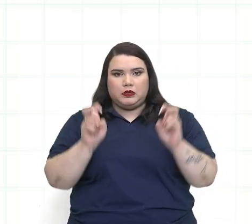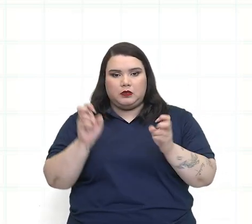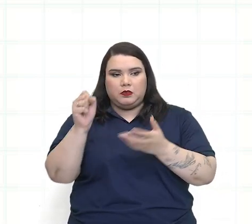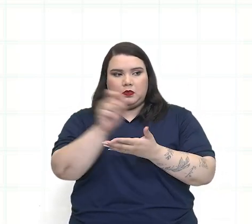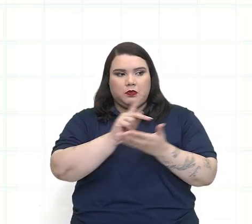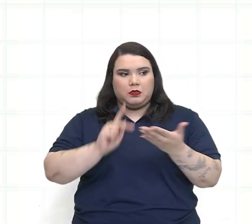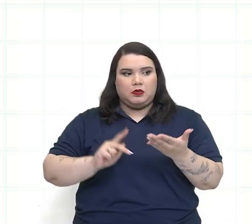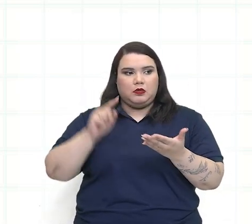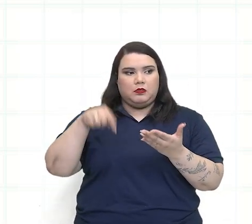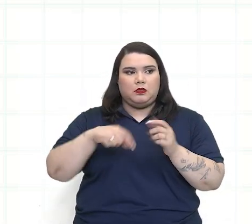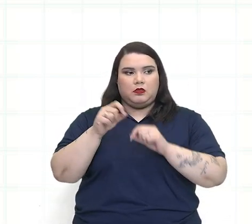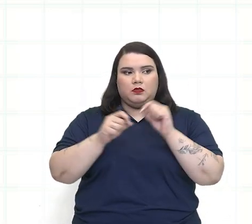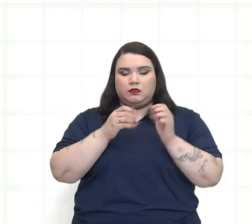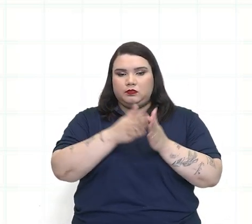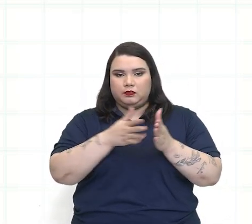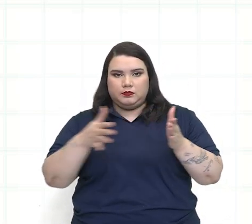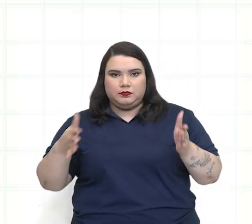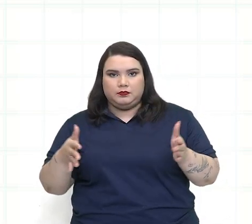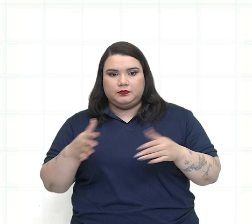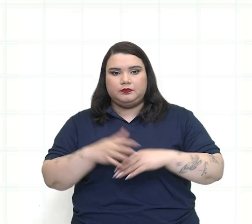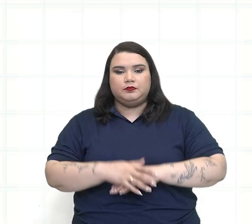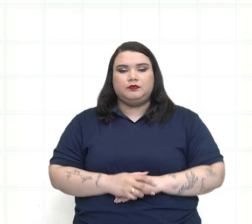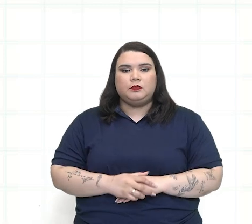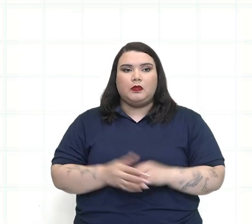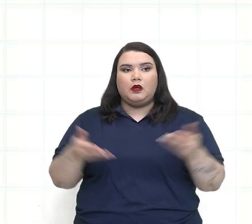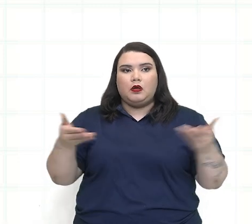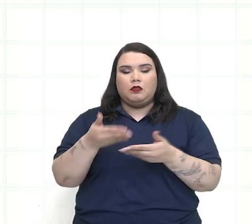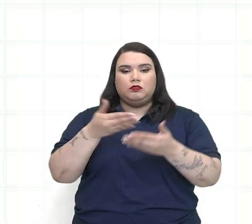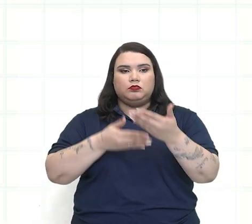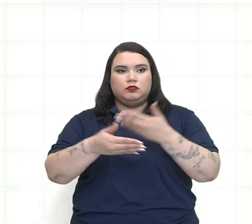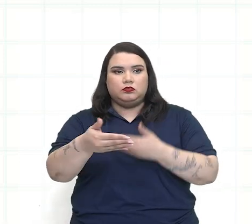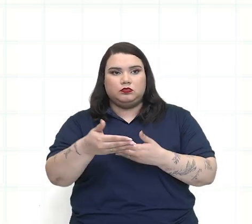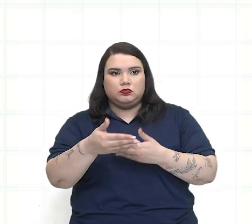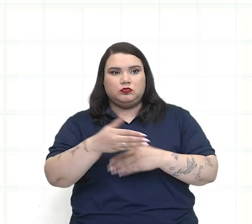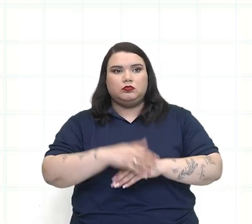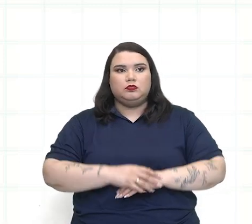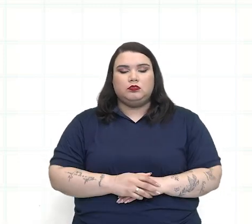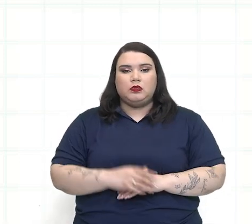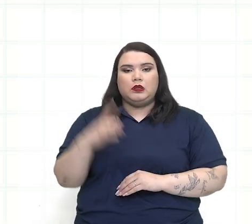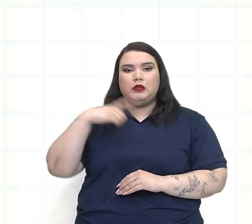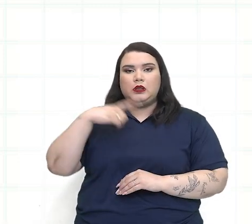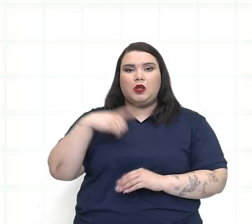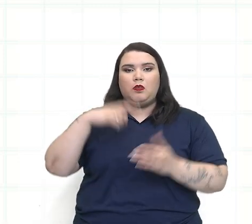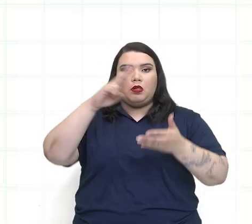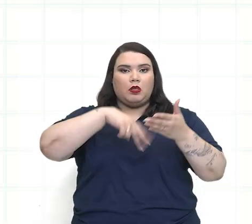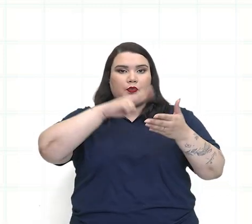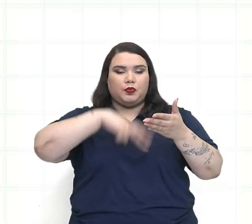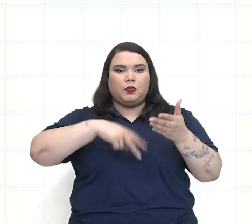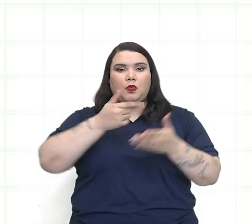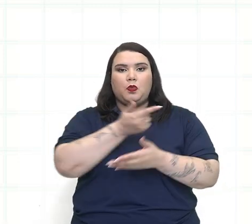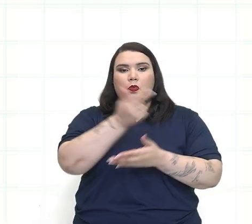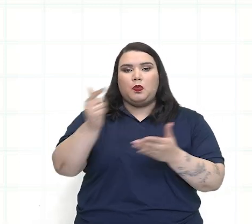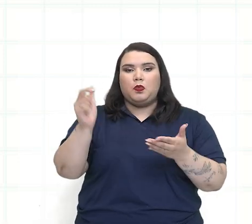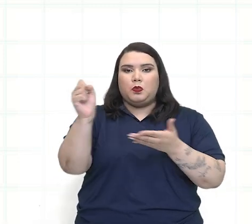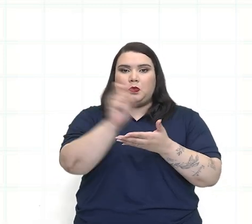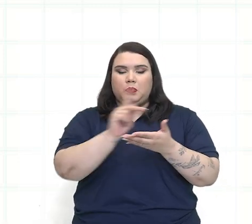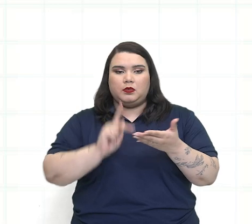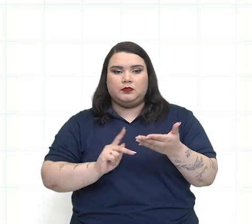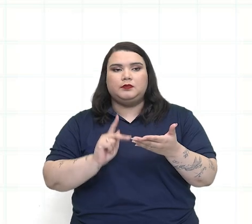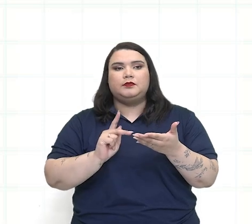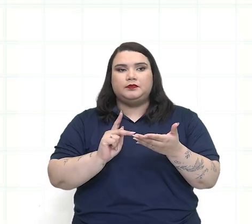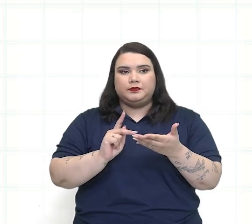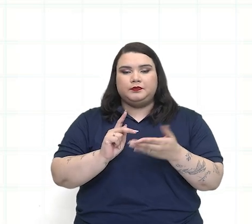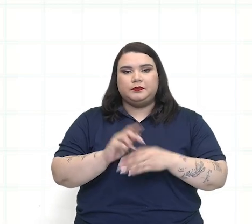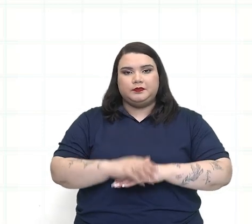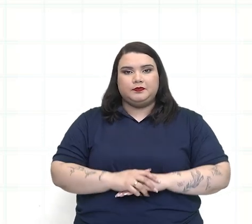é passageira. Muito bem, agora nós vamos ouvir, né, um áudio off de mais um poema e daqui a